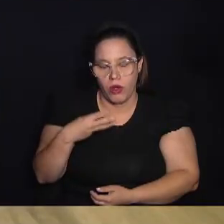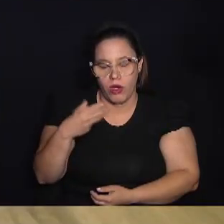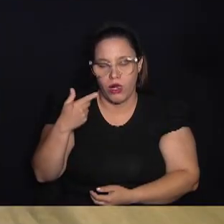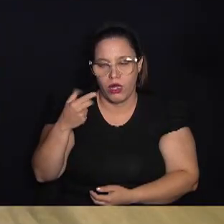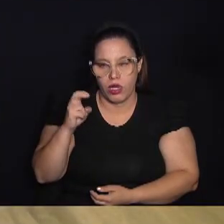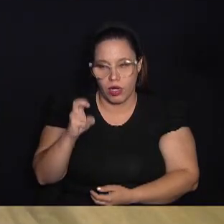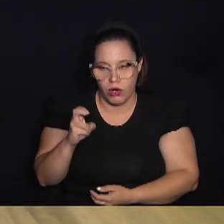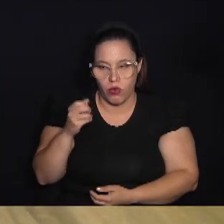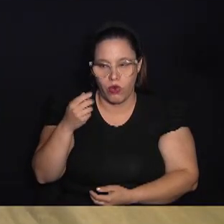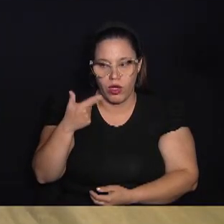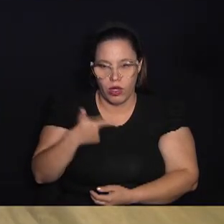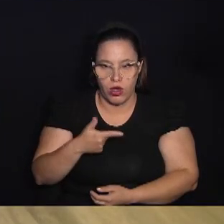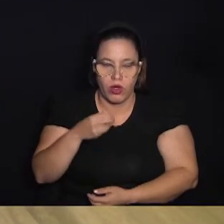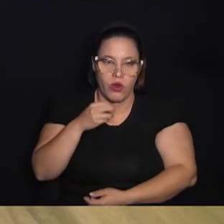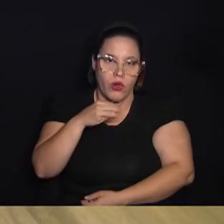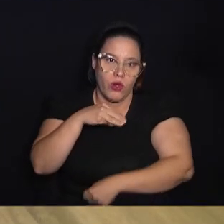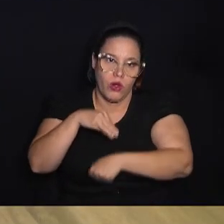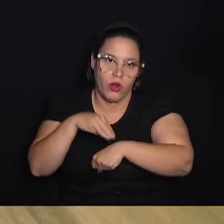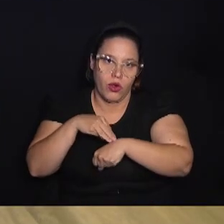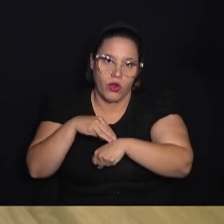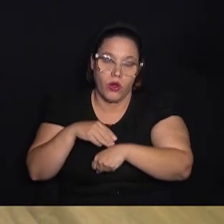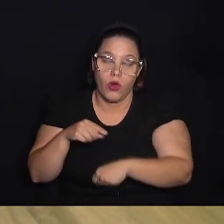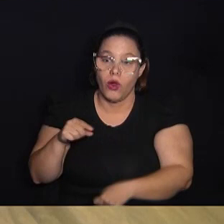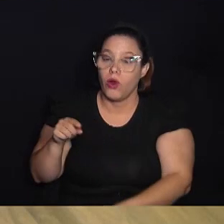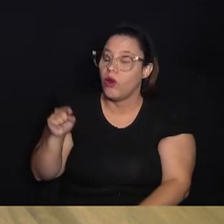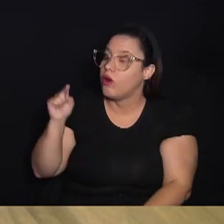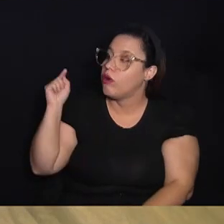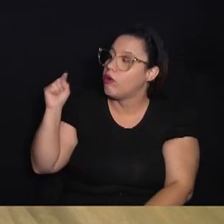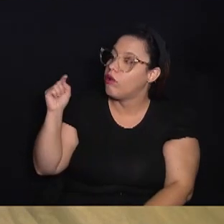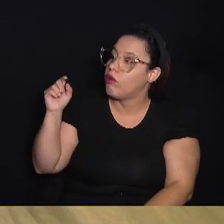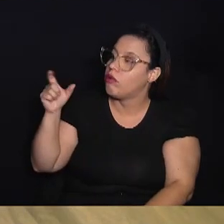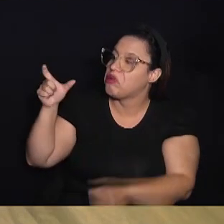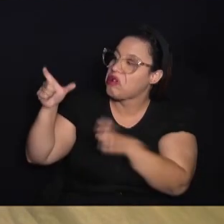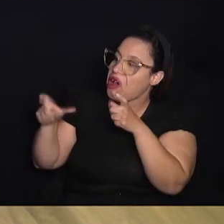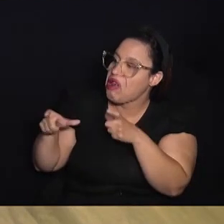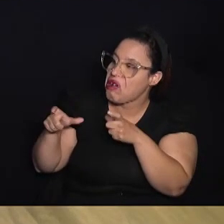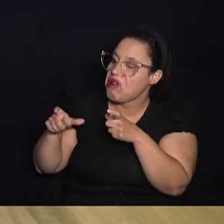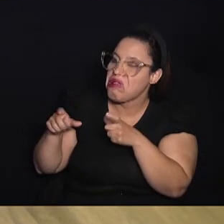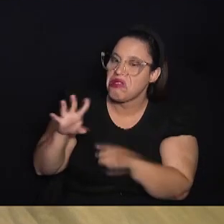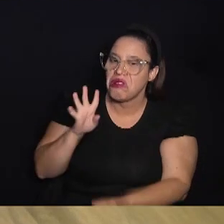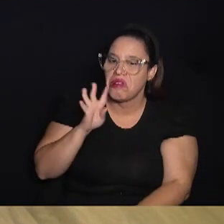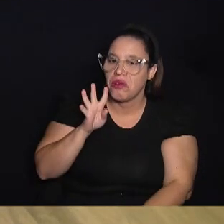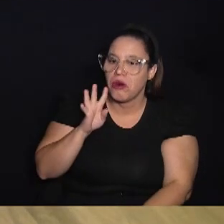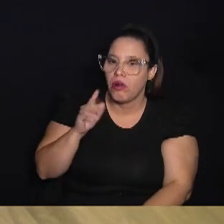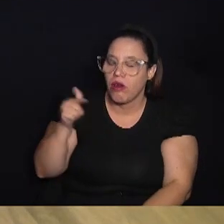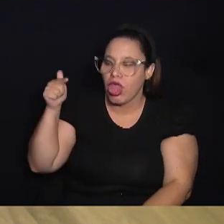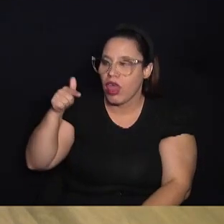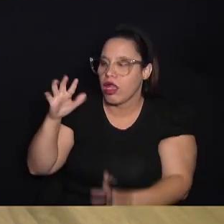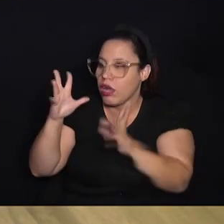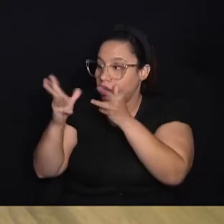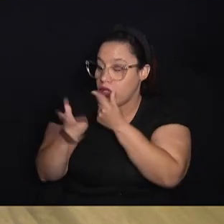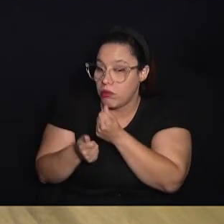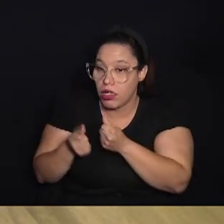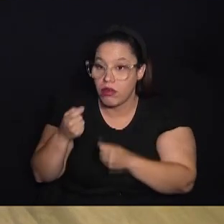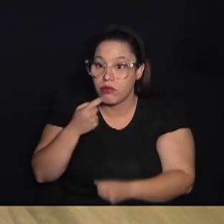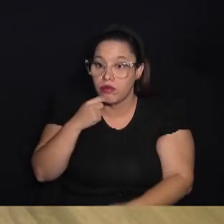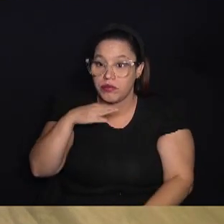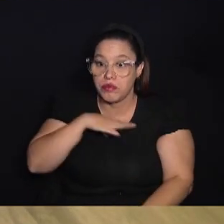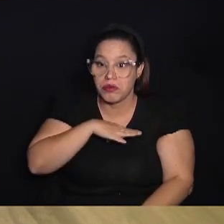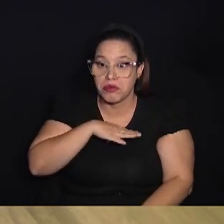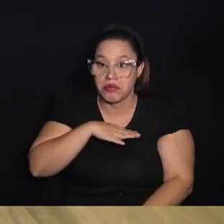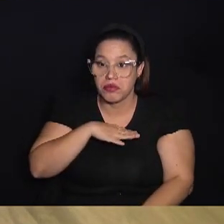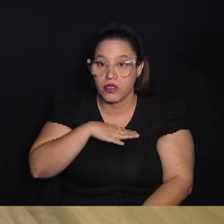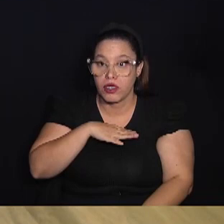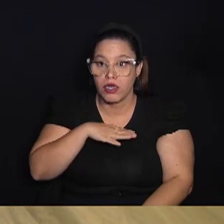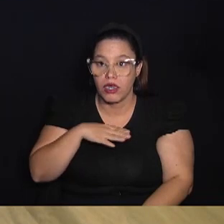qual o local preferido na sua opinião ô ô thago da das sete maravilhas de Campinas já que a gente tocou nesse